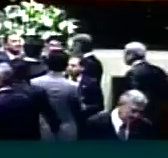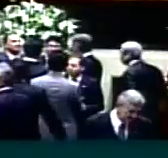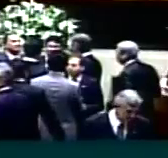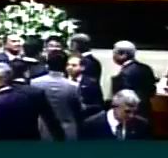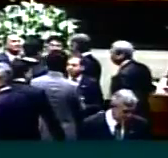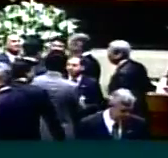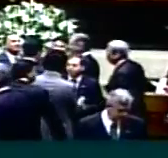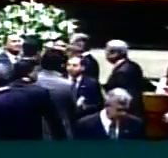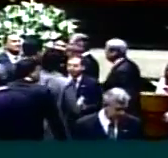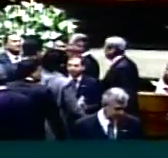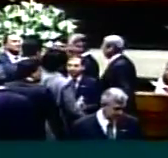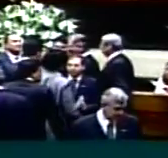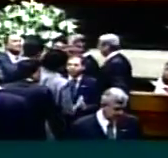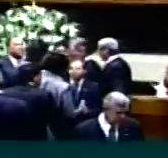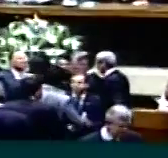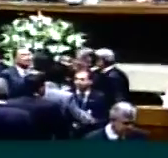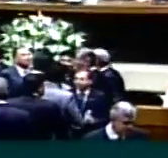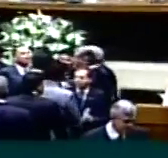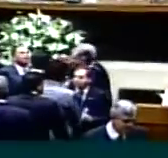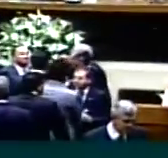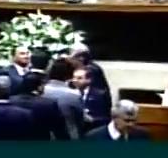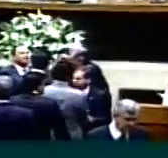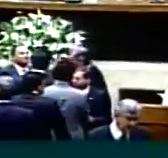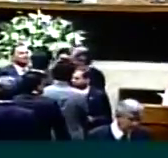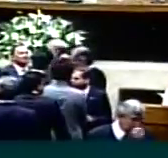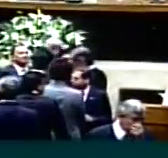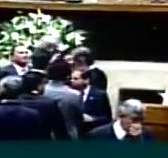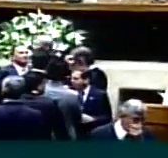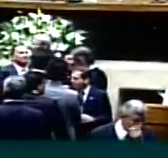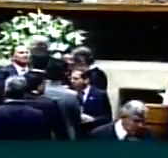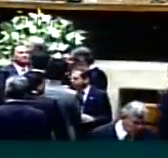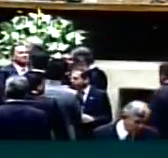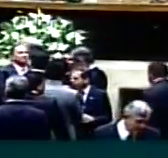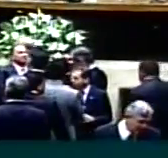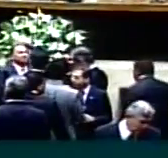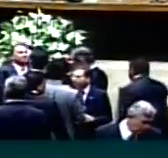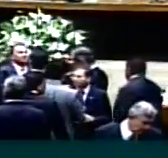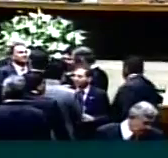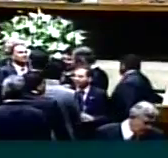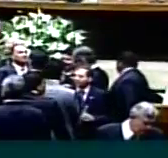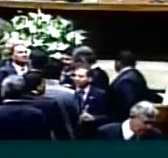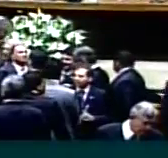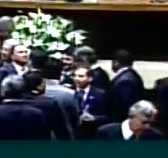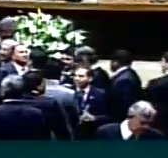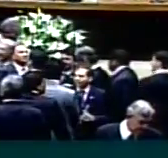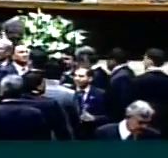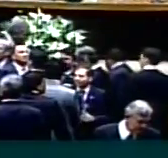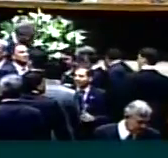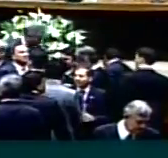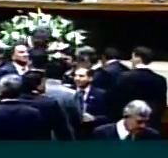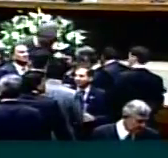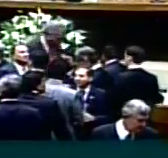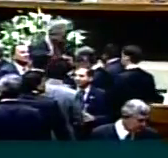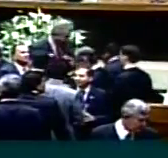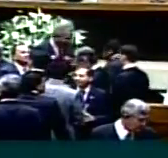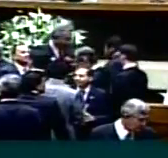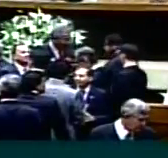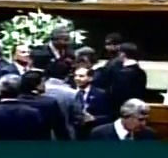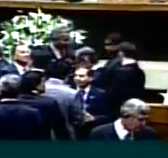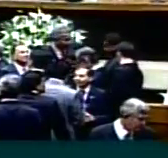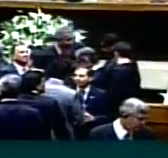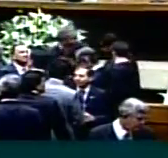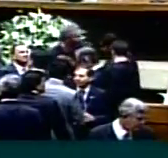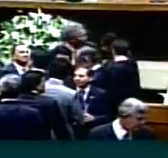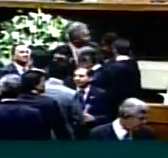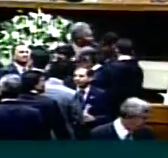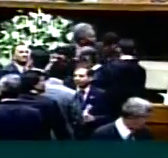Antônio Carlos Silva, já começa então para valer a eleição aqui, a prática. E pela ordem de sorteio, o deputado Chico Alencar, do pessoal do Rio de Janeiro,